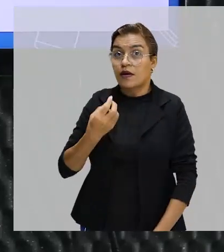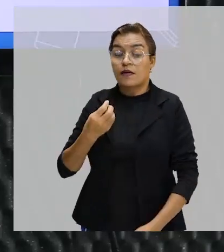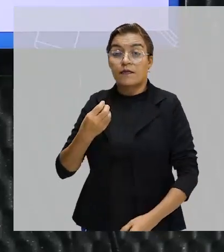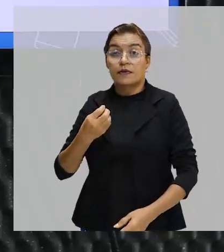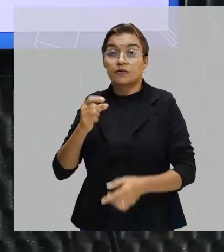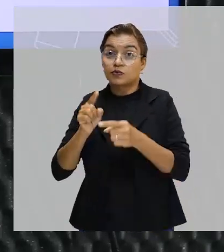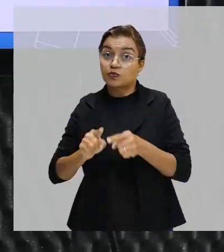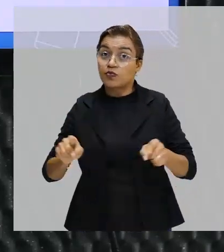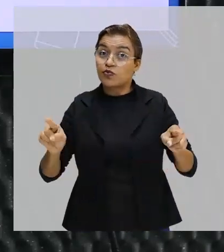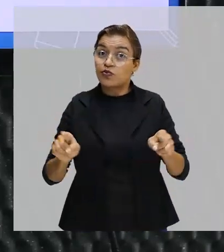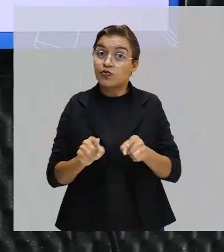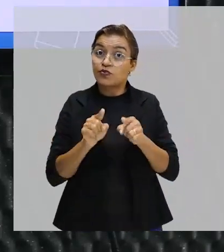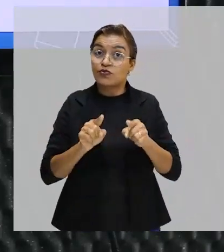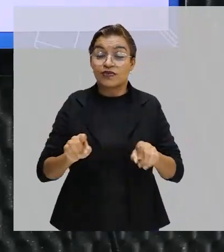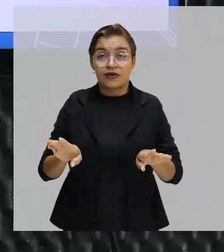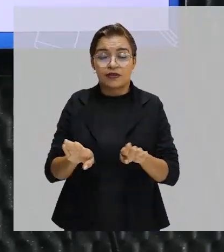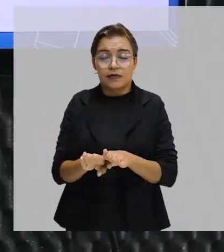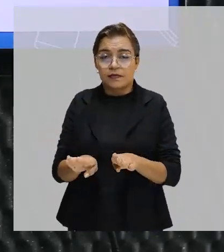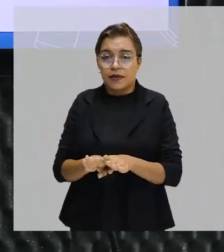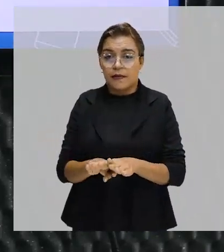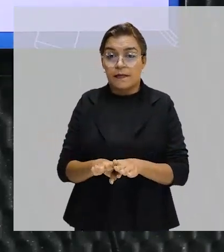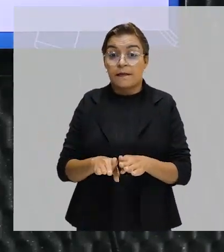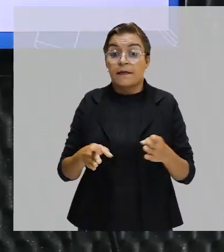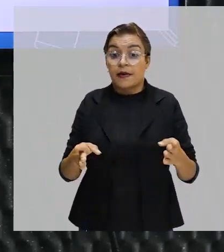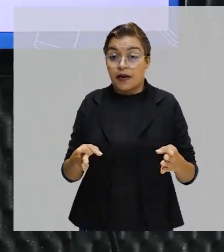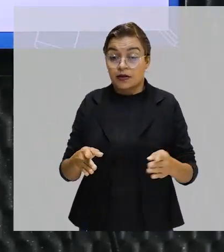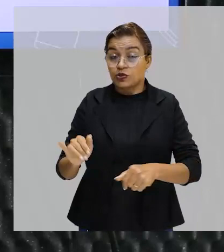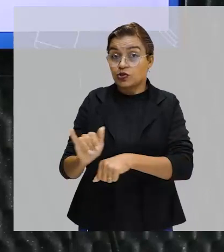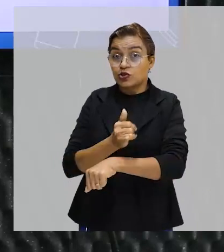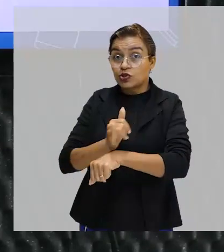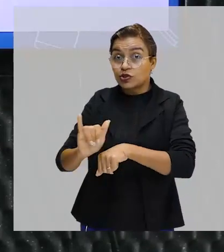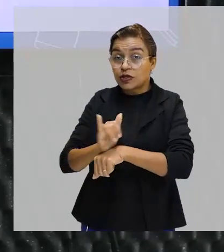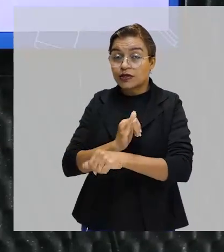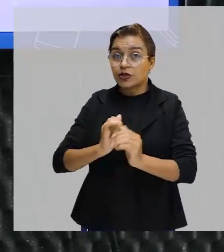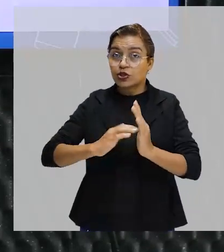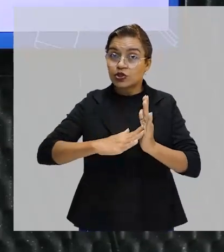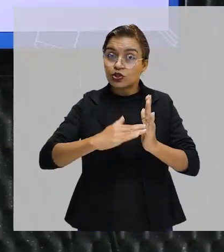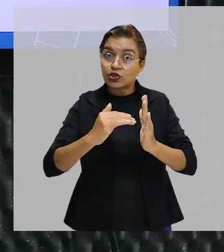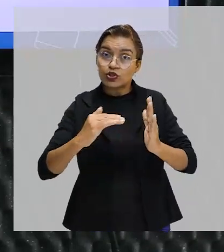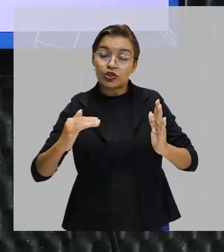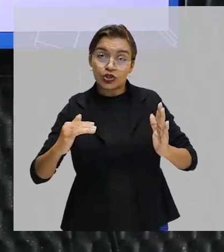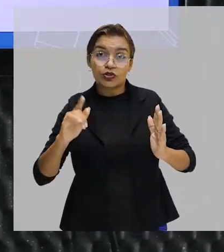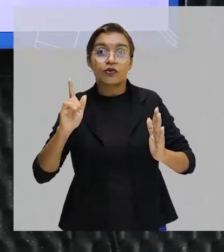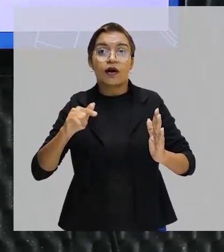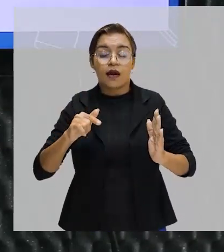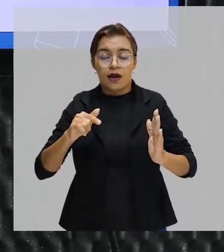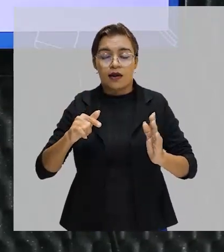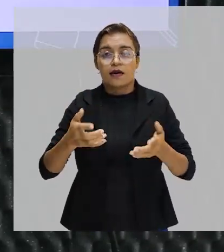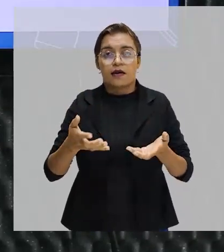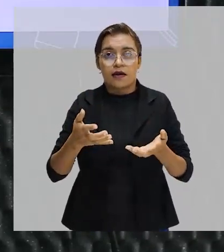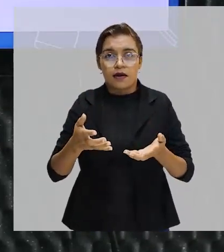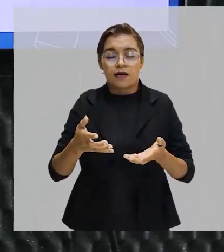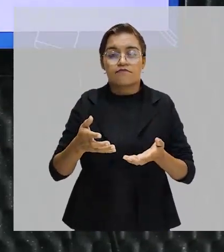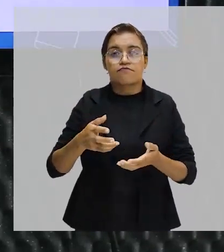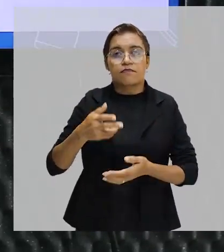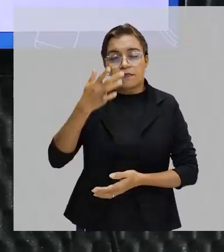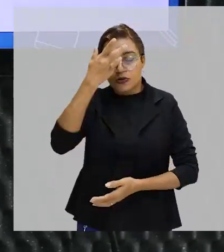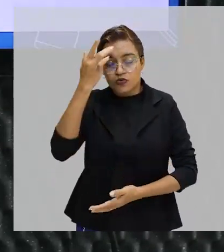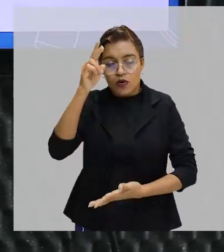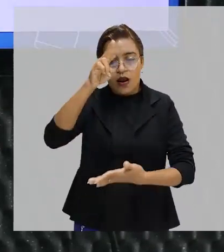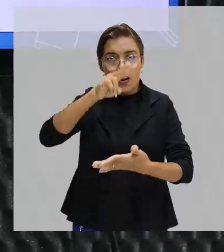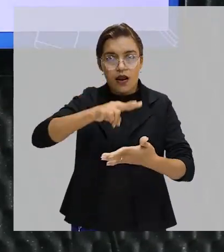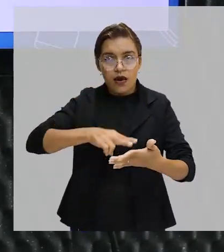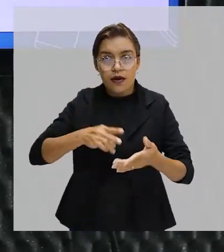músicas. Só que quando aparece como um recurso estilístico, é intencional, quer chamar a atenção do leitor